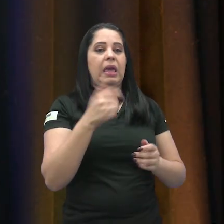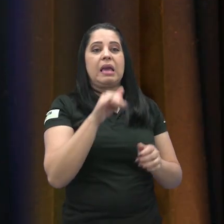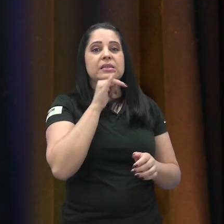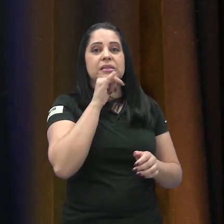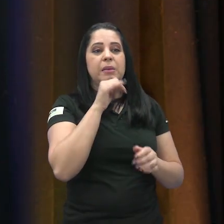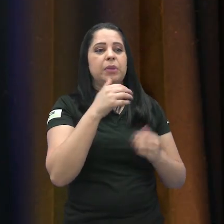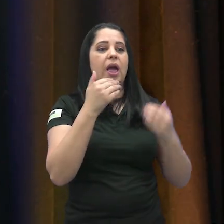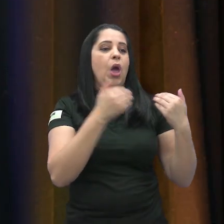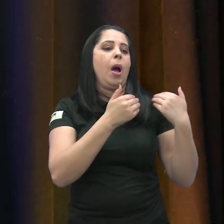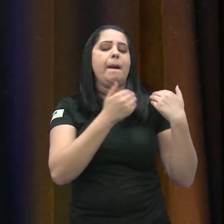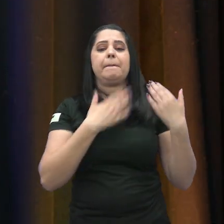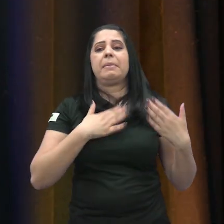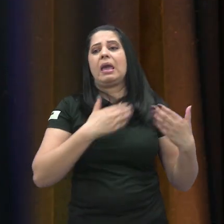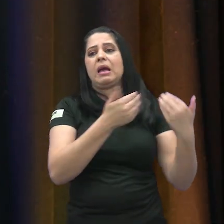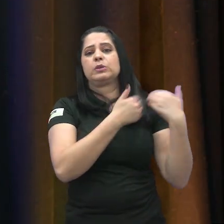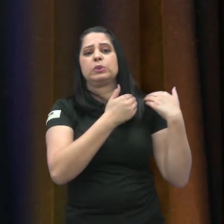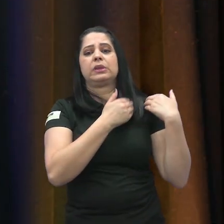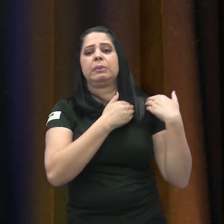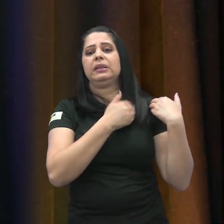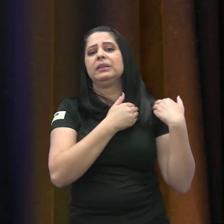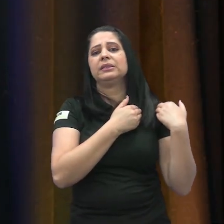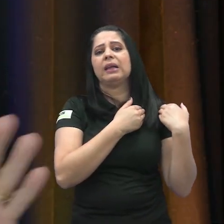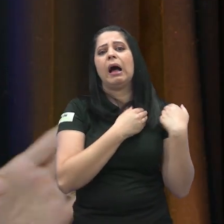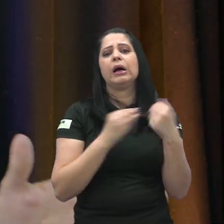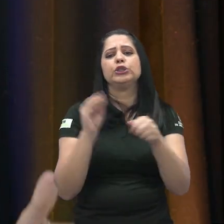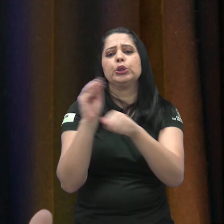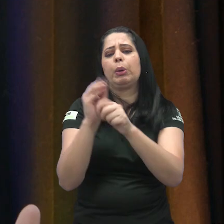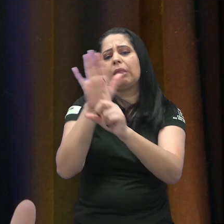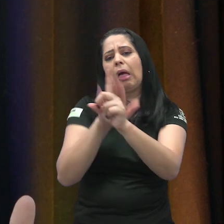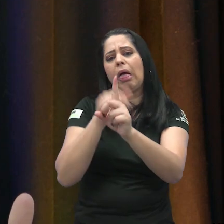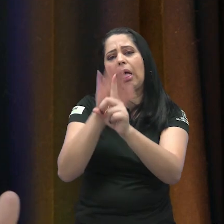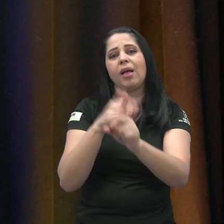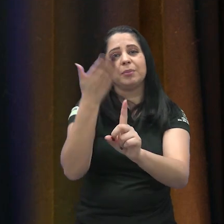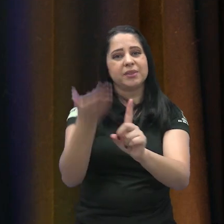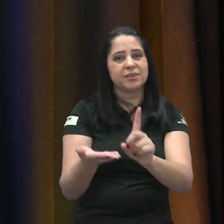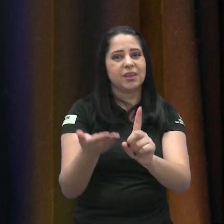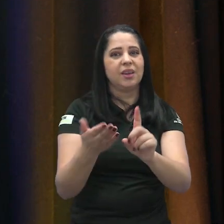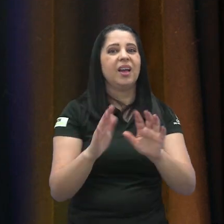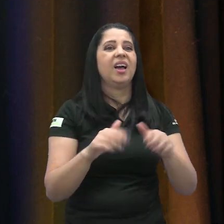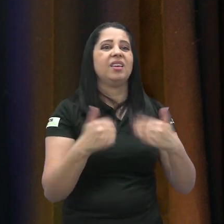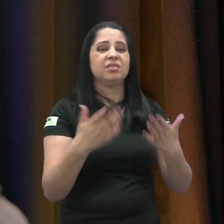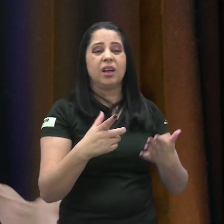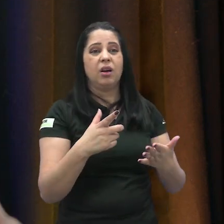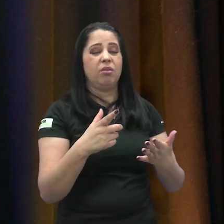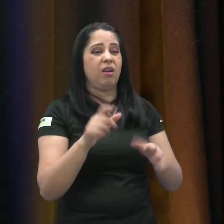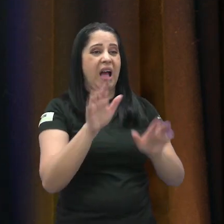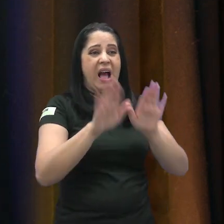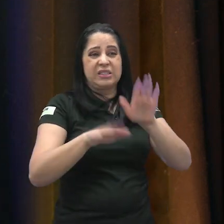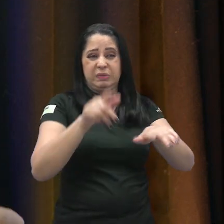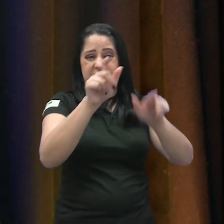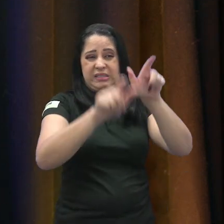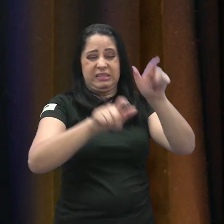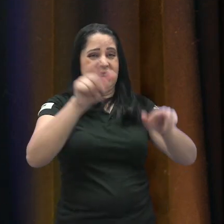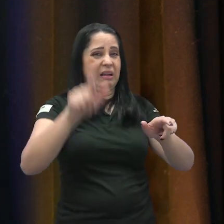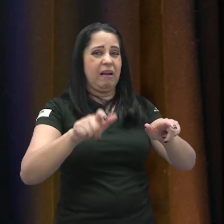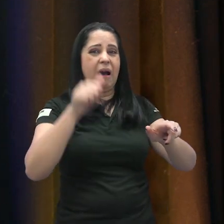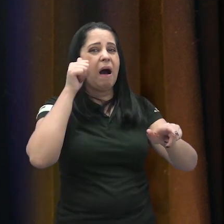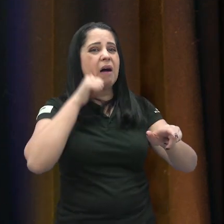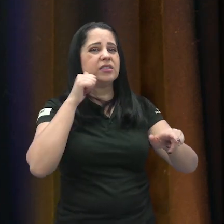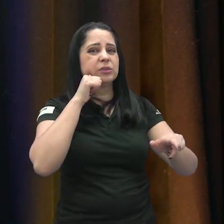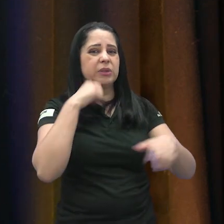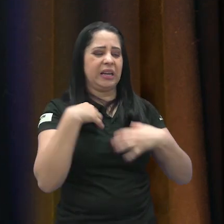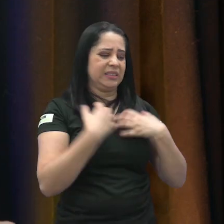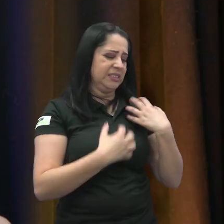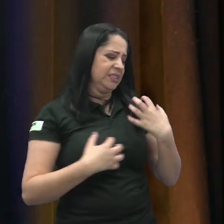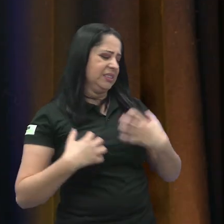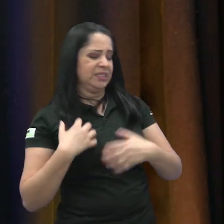ou deixar que as pessoas sejam responsáveis pelas nossas vidas de alguma maneira. Isso cria confusão, isso cria emaranhado. Isso acaba deixando, mais